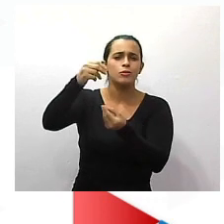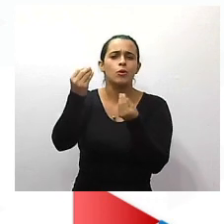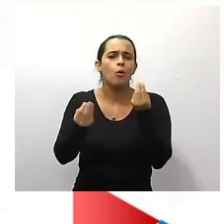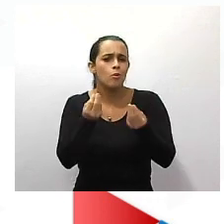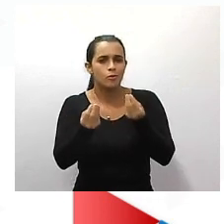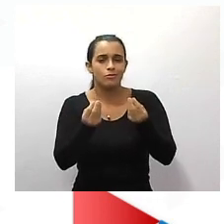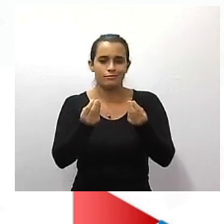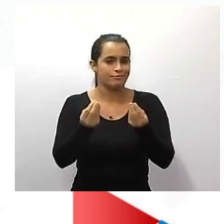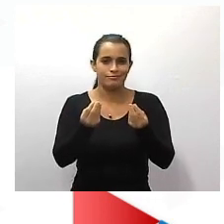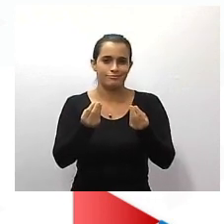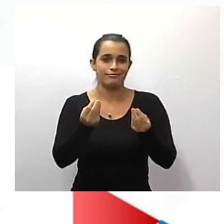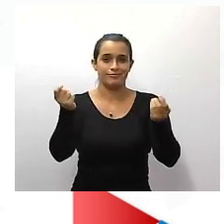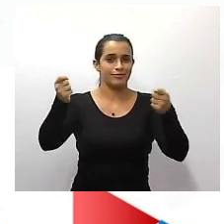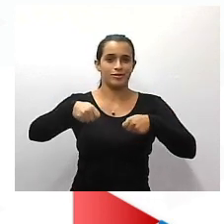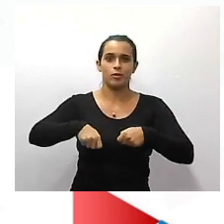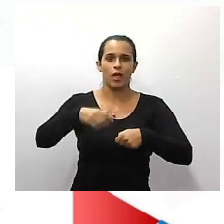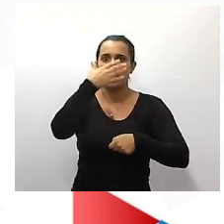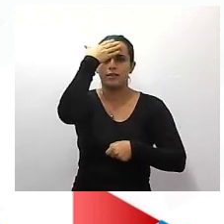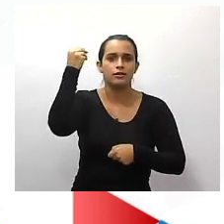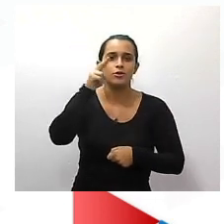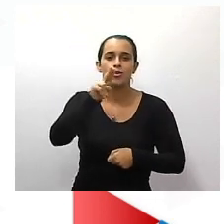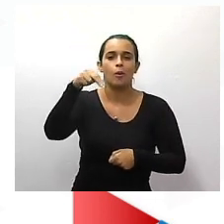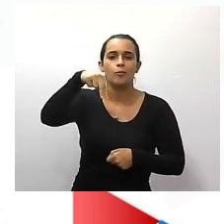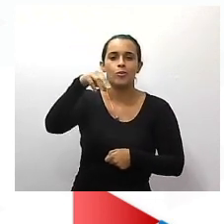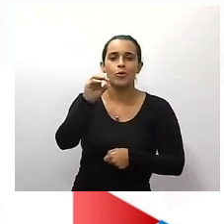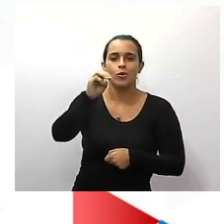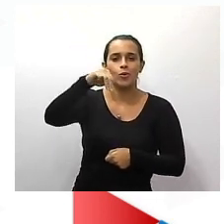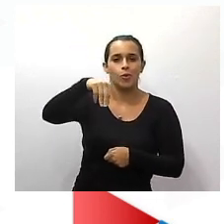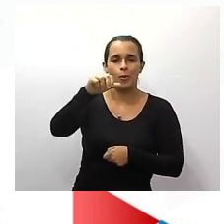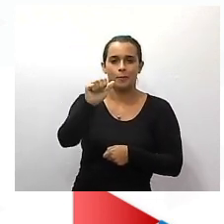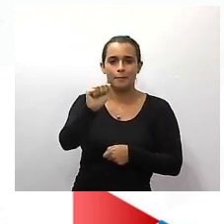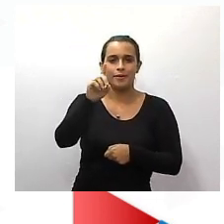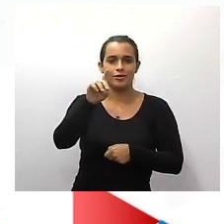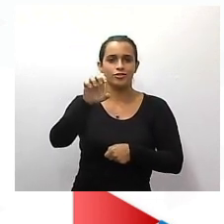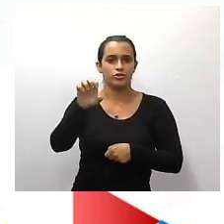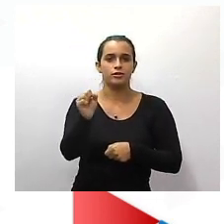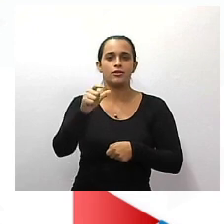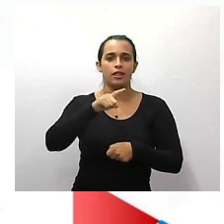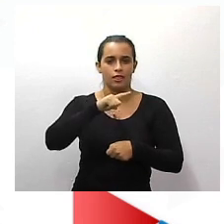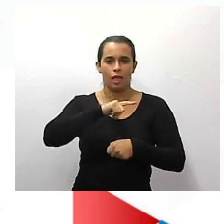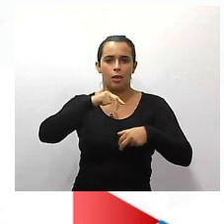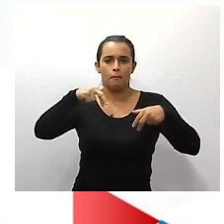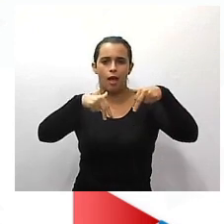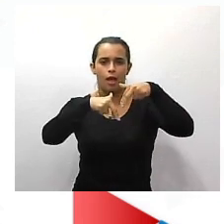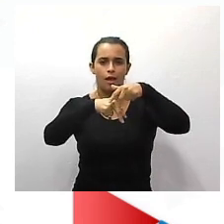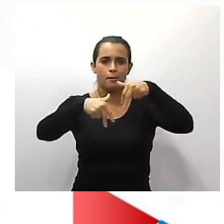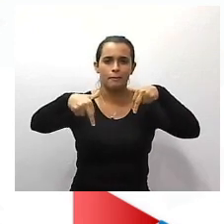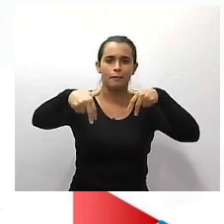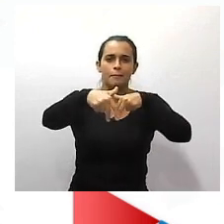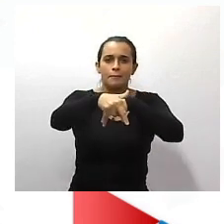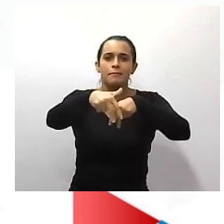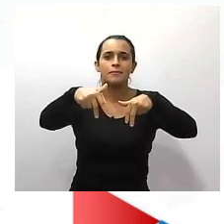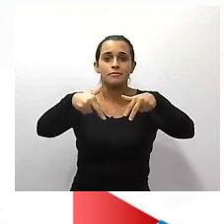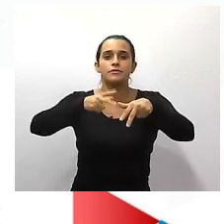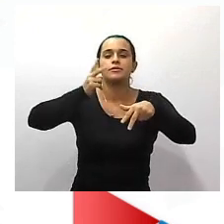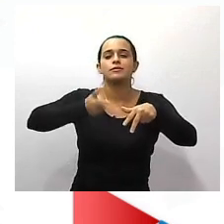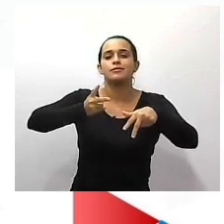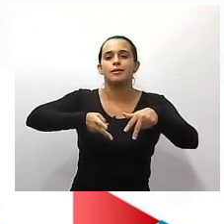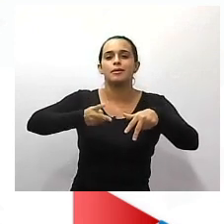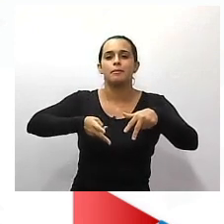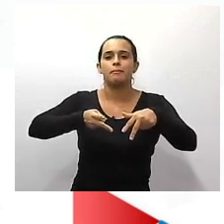é Robertão, não esquece, Robertão na transmissão, tudo junto sem acento pro nosso Instagram. Você que acessa as redes sociais aí